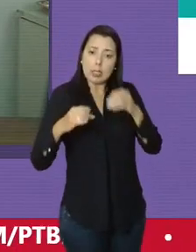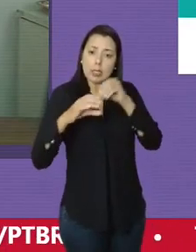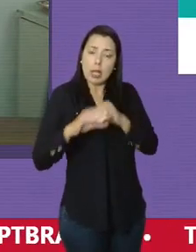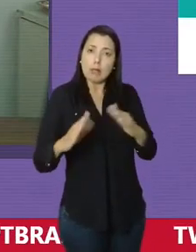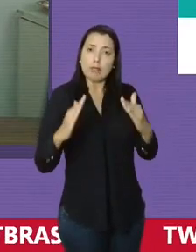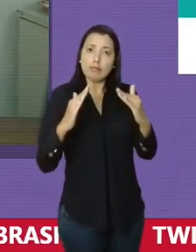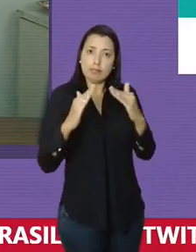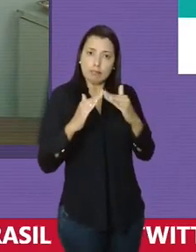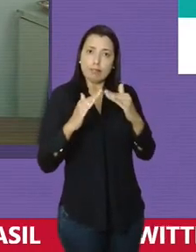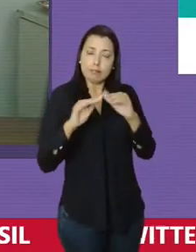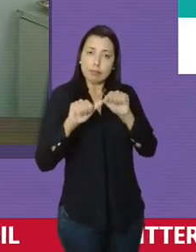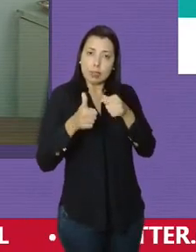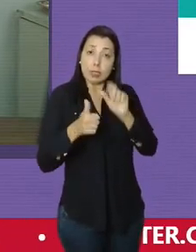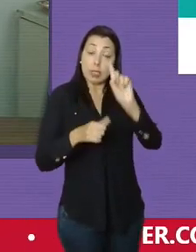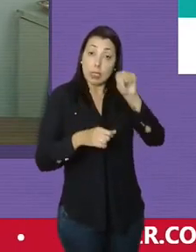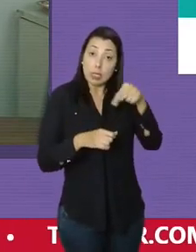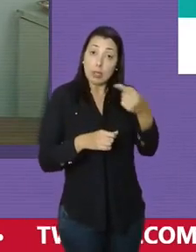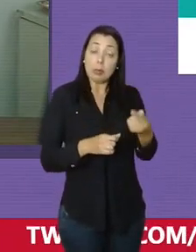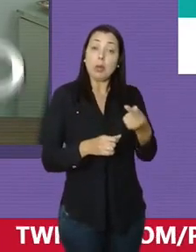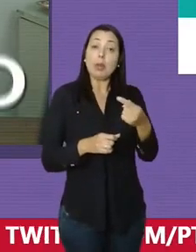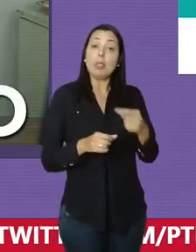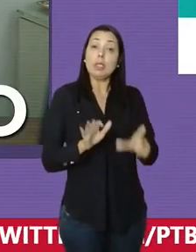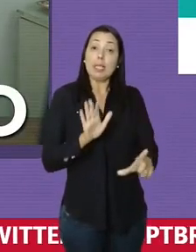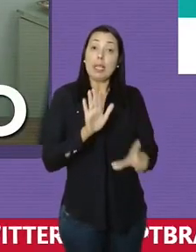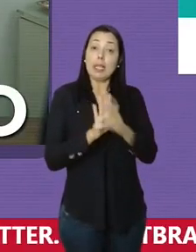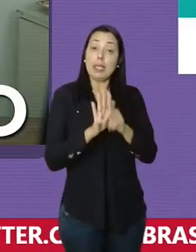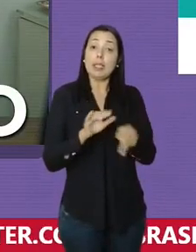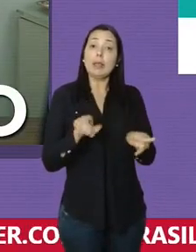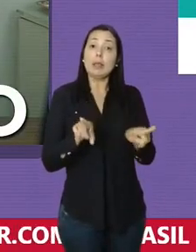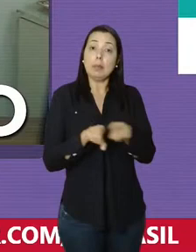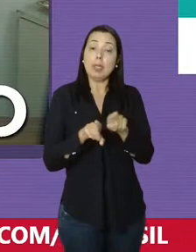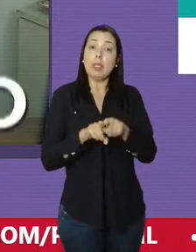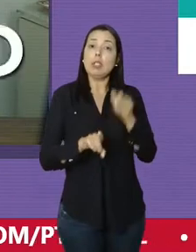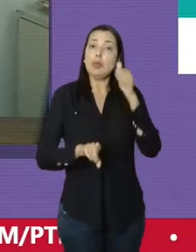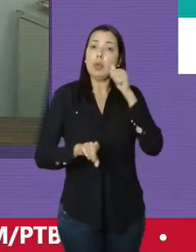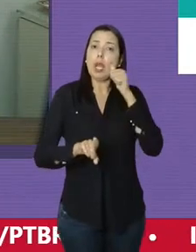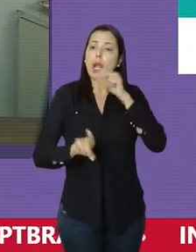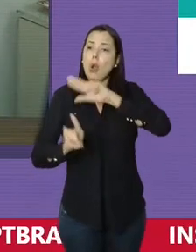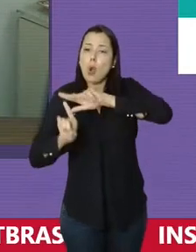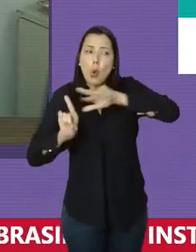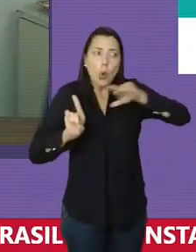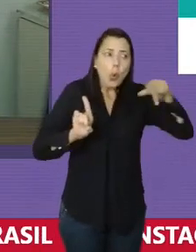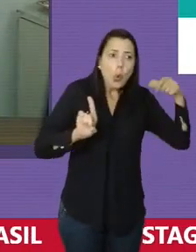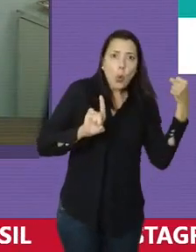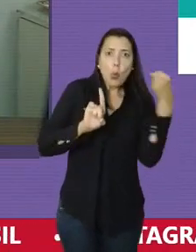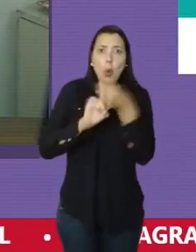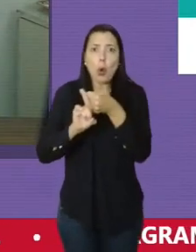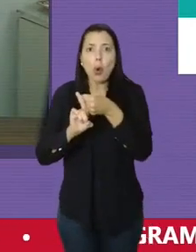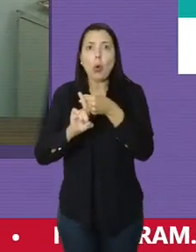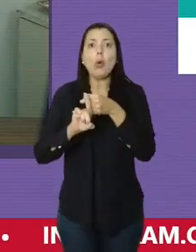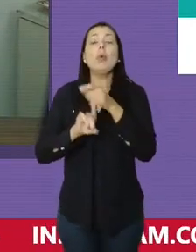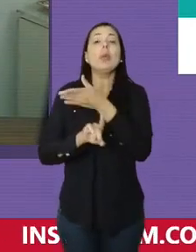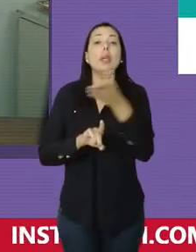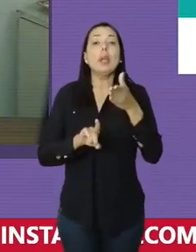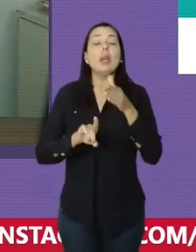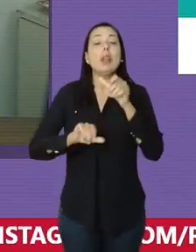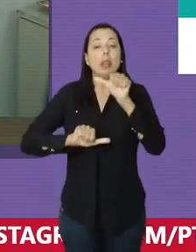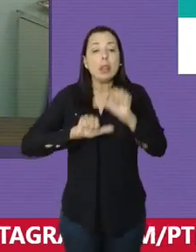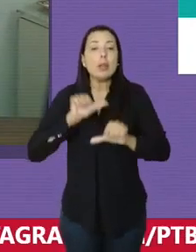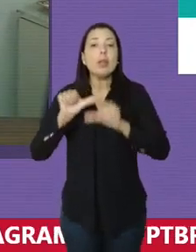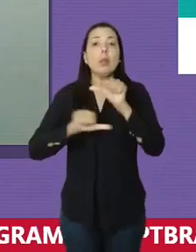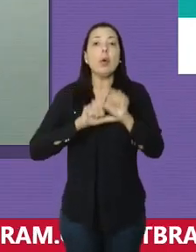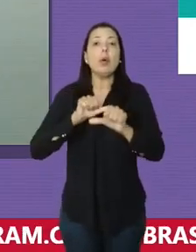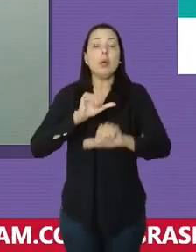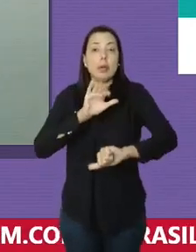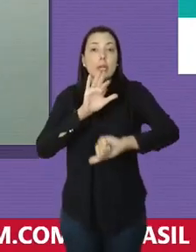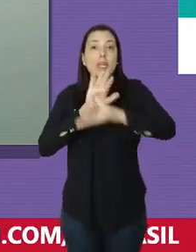doméstica. E, em seguida, a Lei do Feminicídio, no meu governo, transformou isto em crime